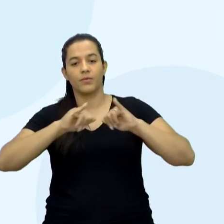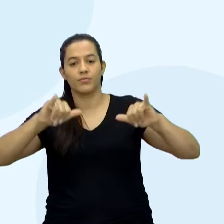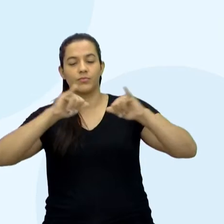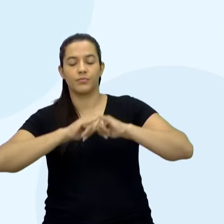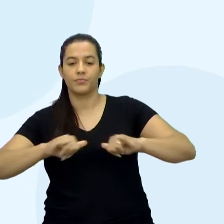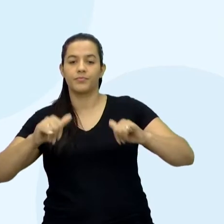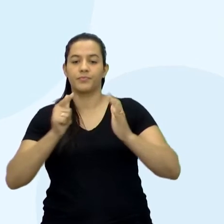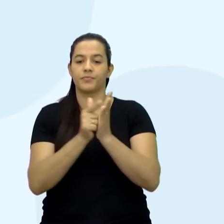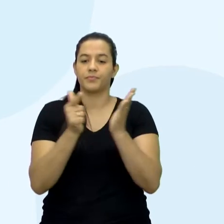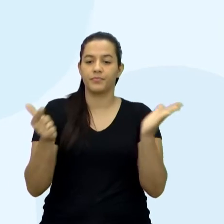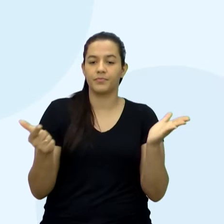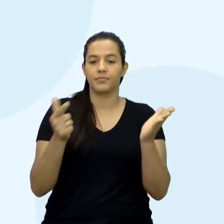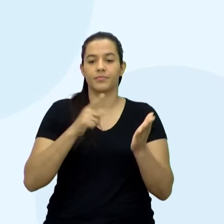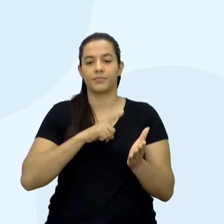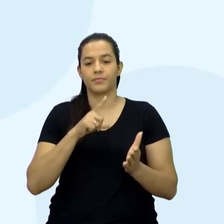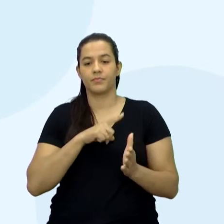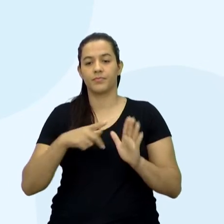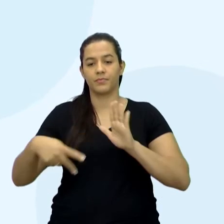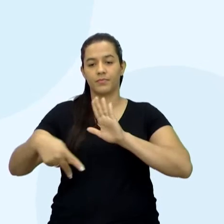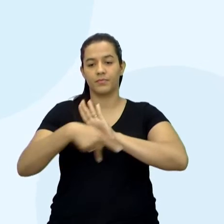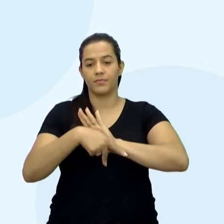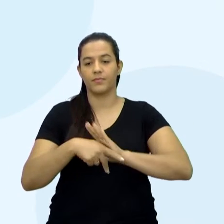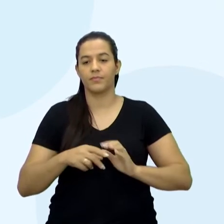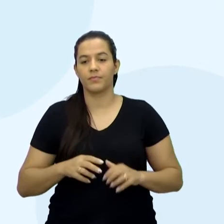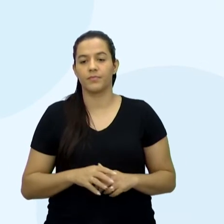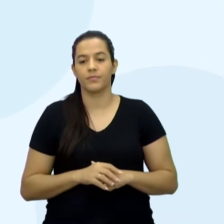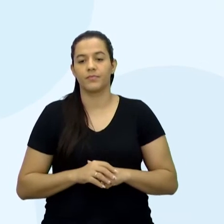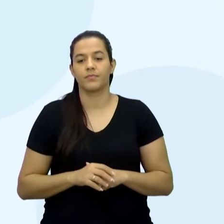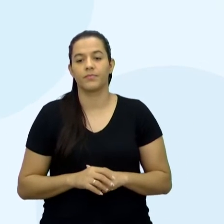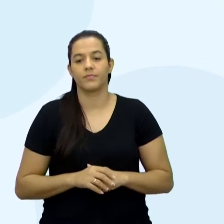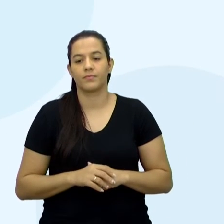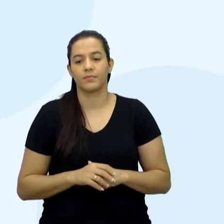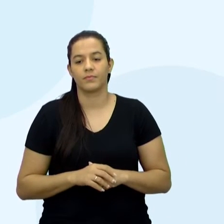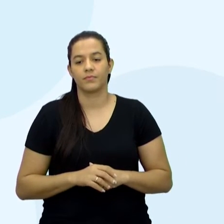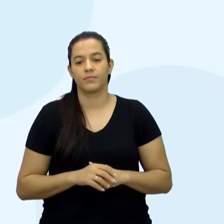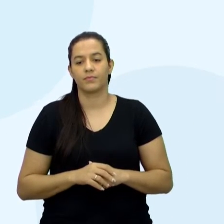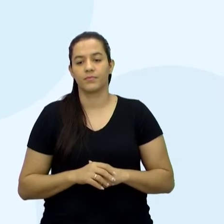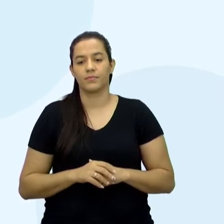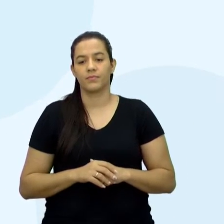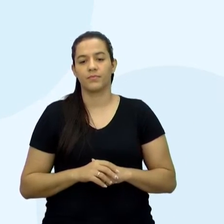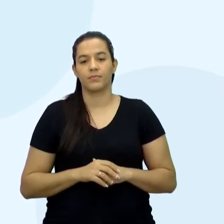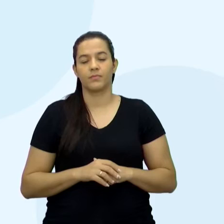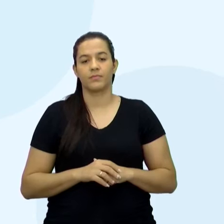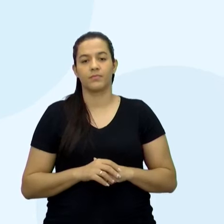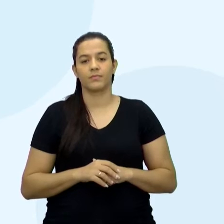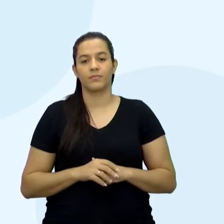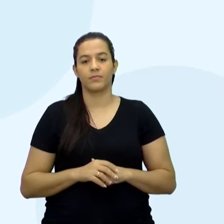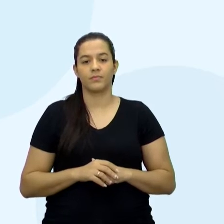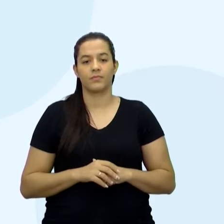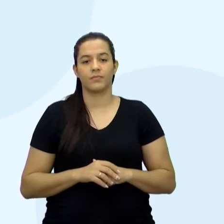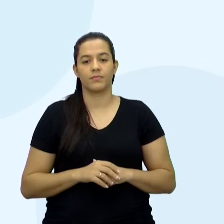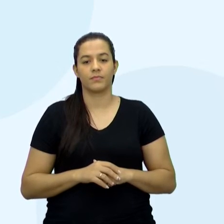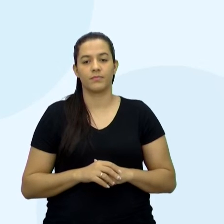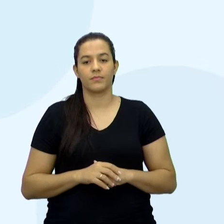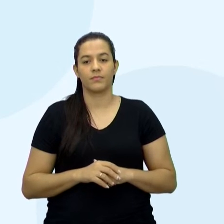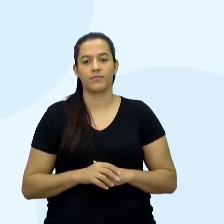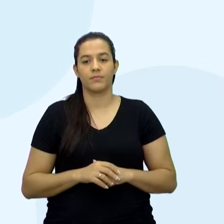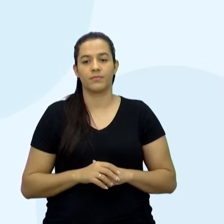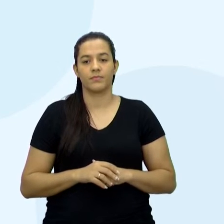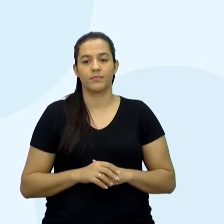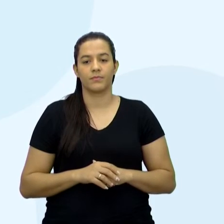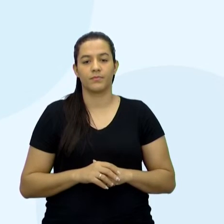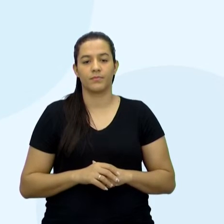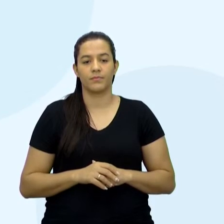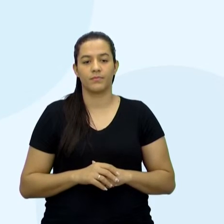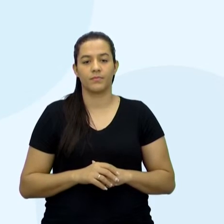diversos veículos, né? E eles buscaram. Então eu tô falando desse aqui. Eu vou ligar.